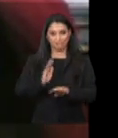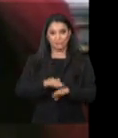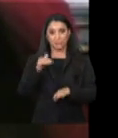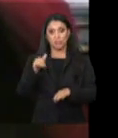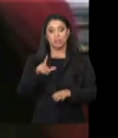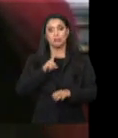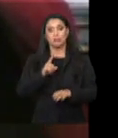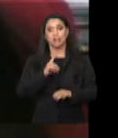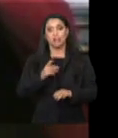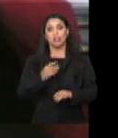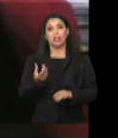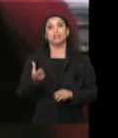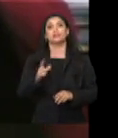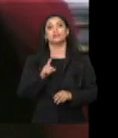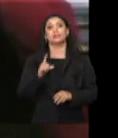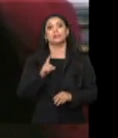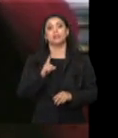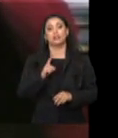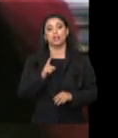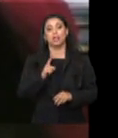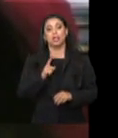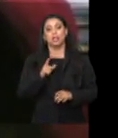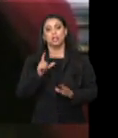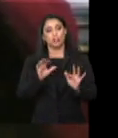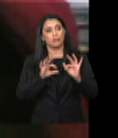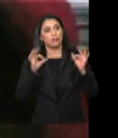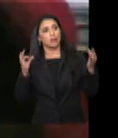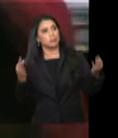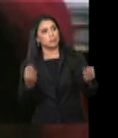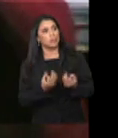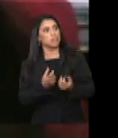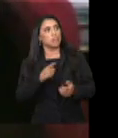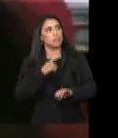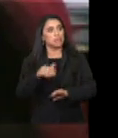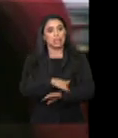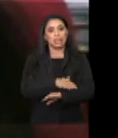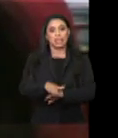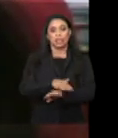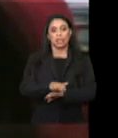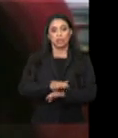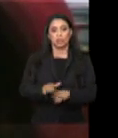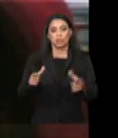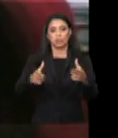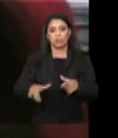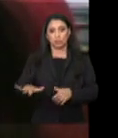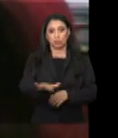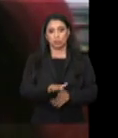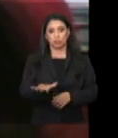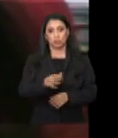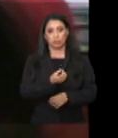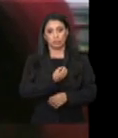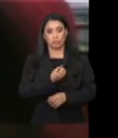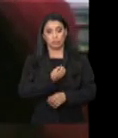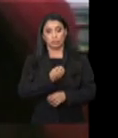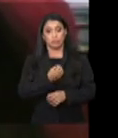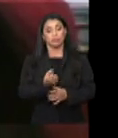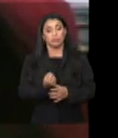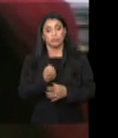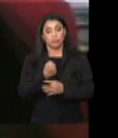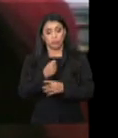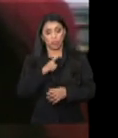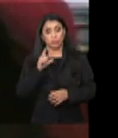a presença de indivíduos famílias que tem as ruas como espaço de moradia e sustento sob uma condição